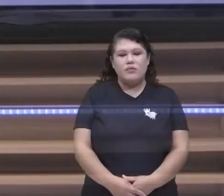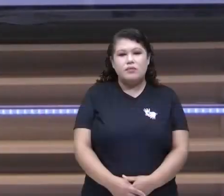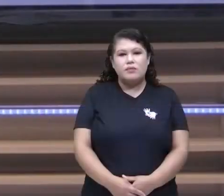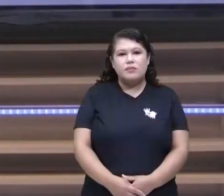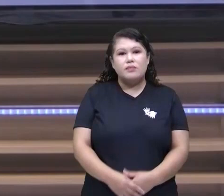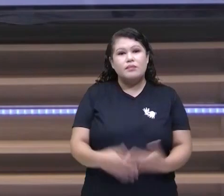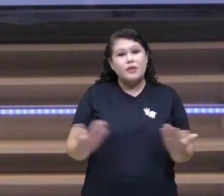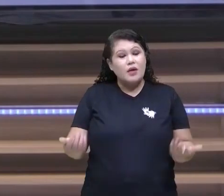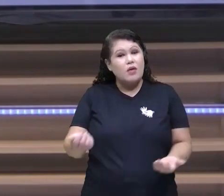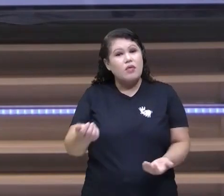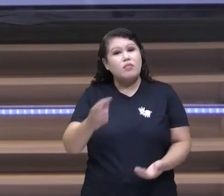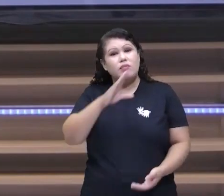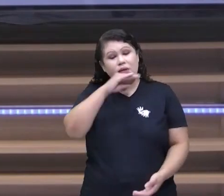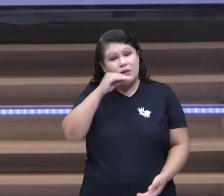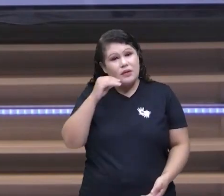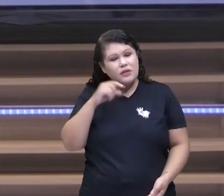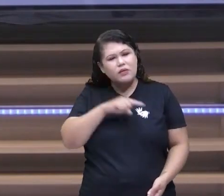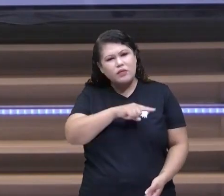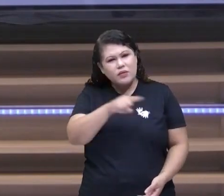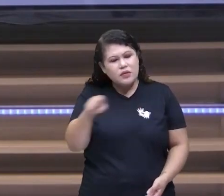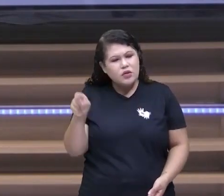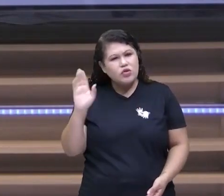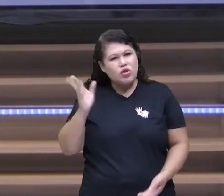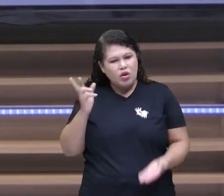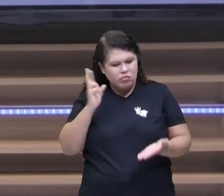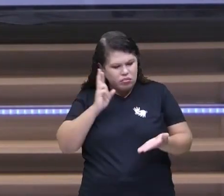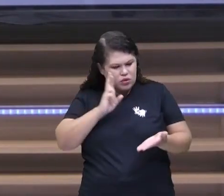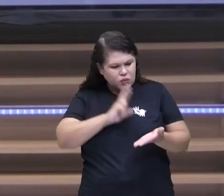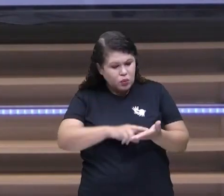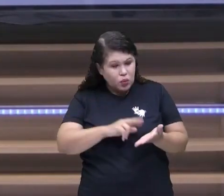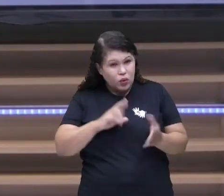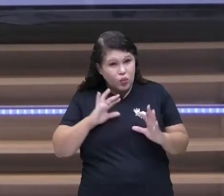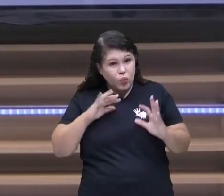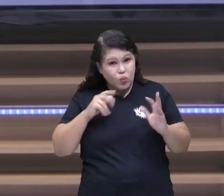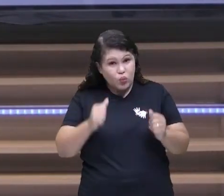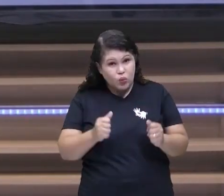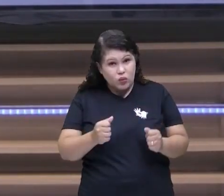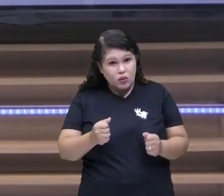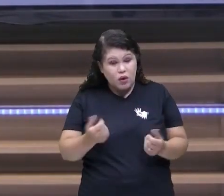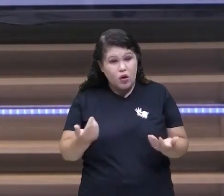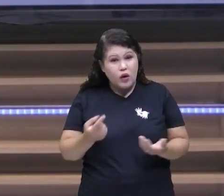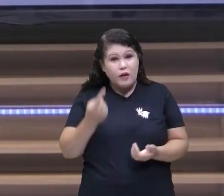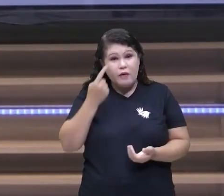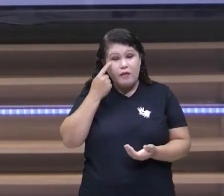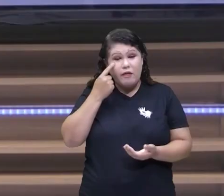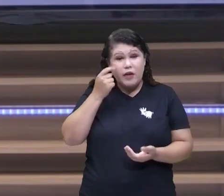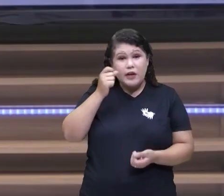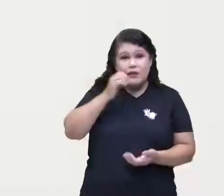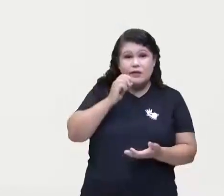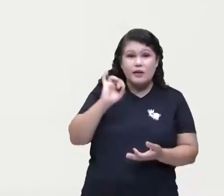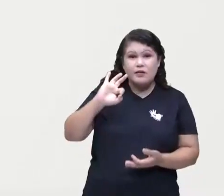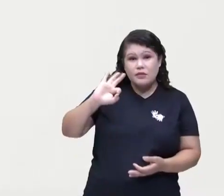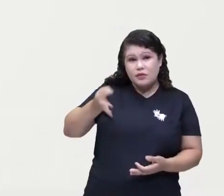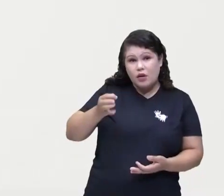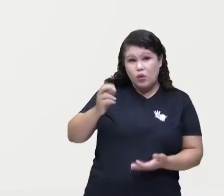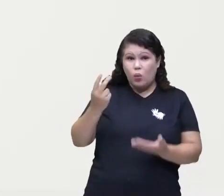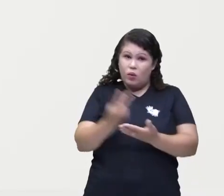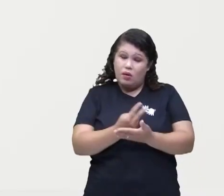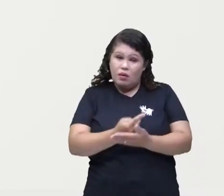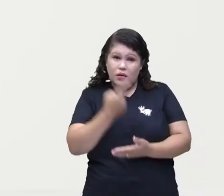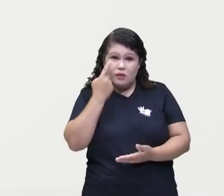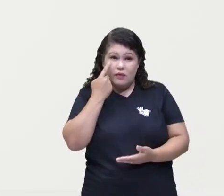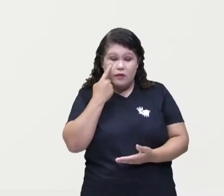Crianças, agora que vocês já resolveram os nossos 2 desafios de hoje, vamos lá resolver juntinhos? Vamos lá? Vou ler